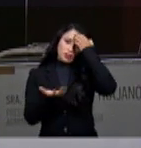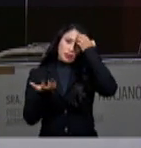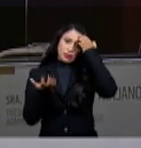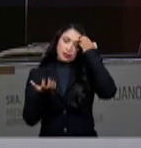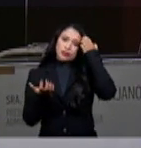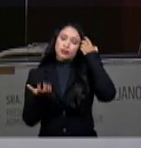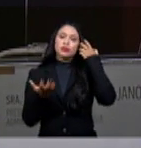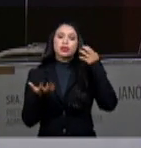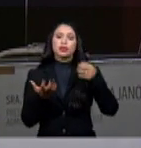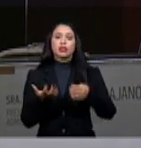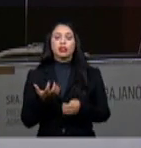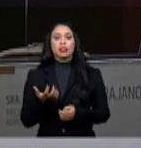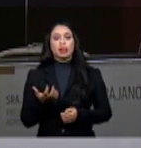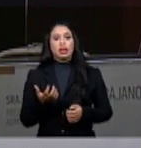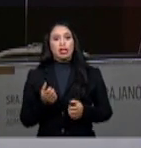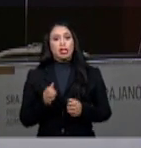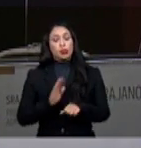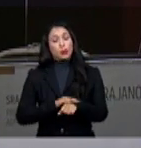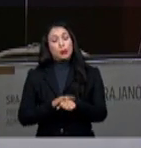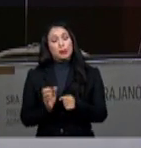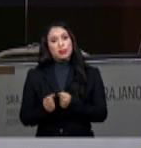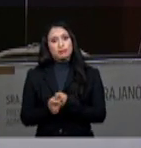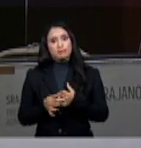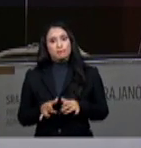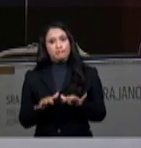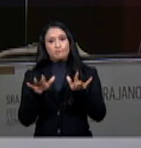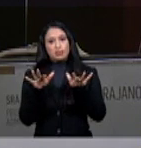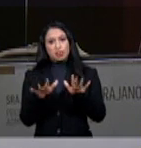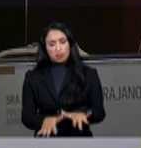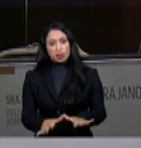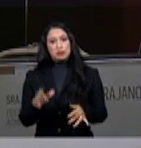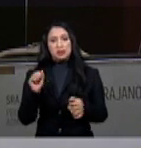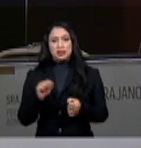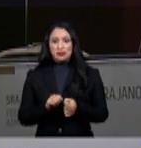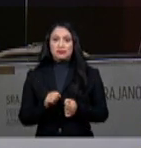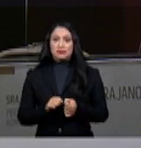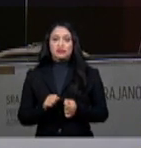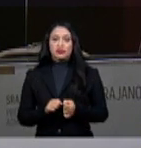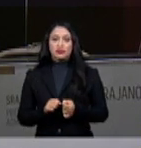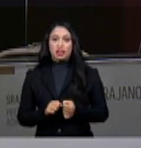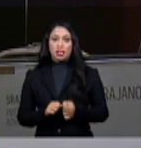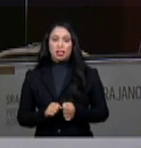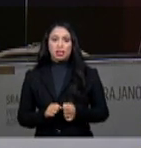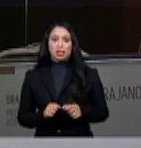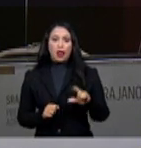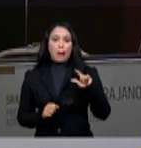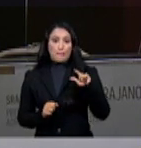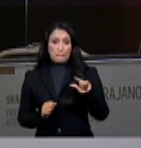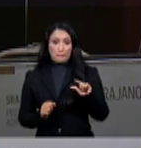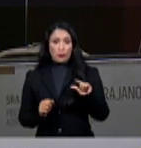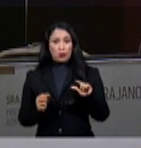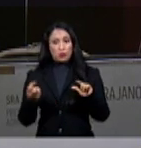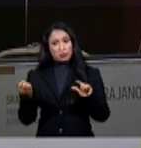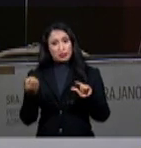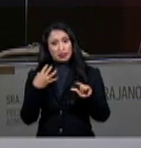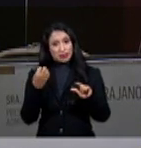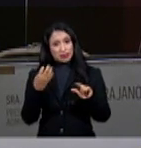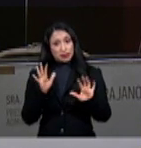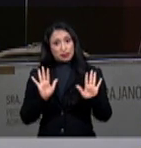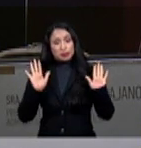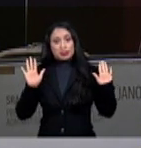tentando e acho que a pandemia também deu isso um pouco disso foram poucas coisas que deixou para gente